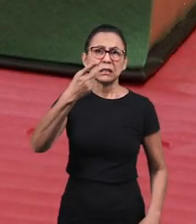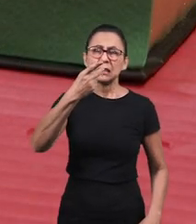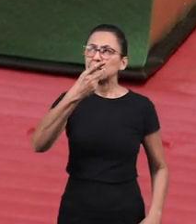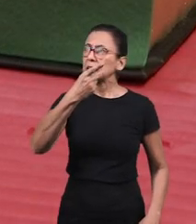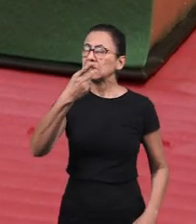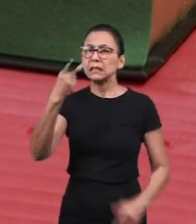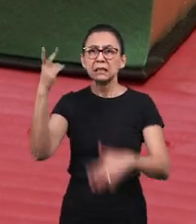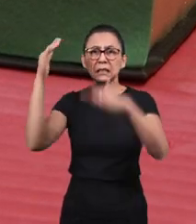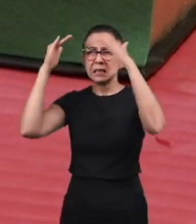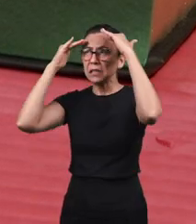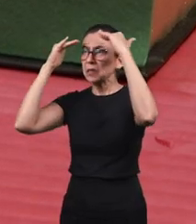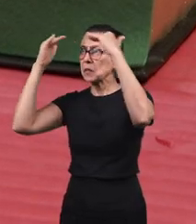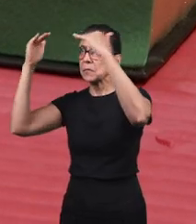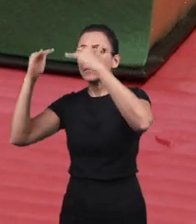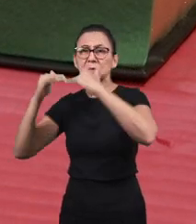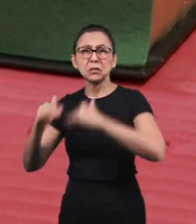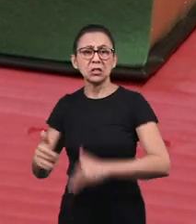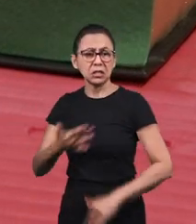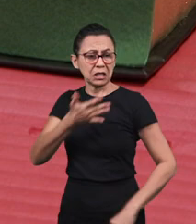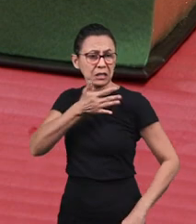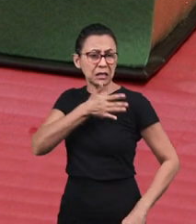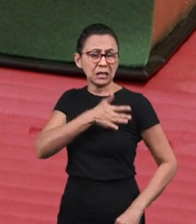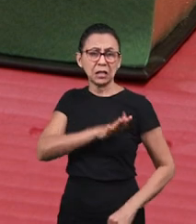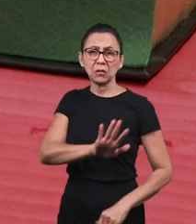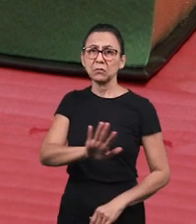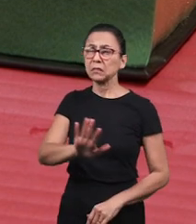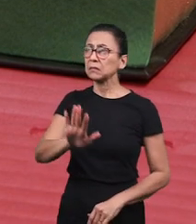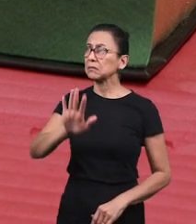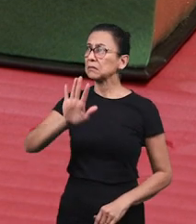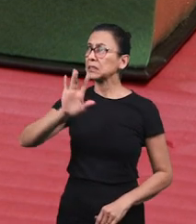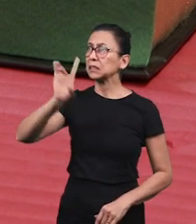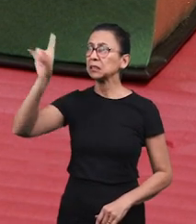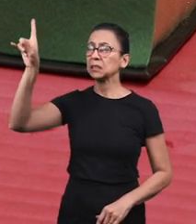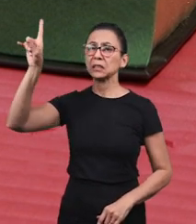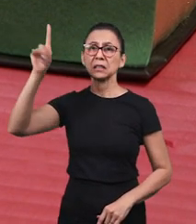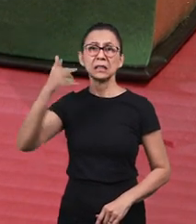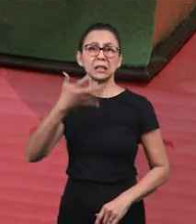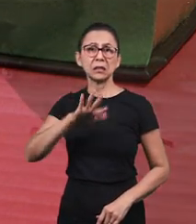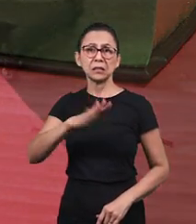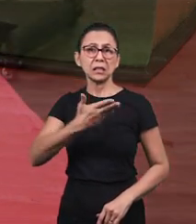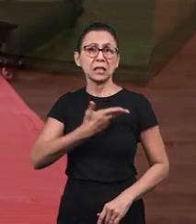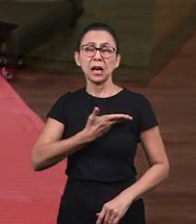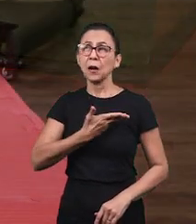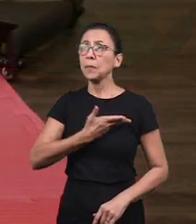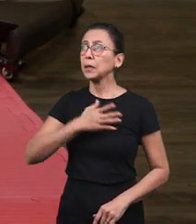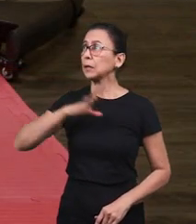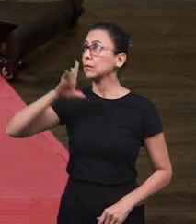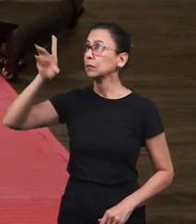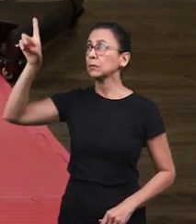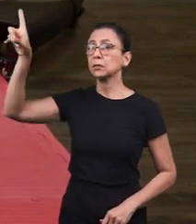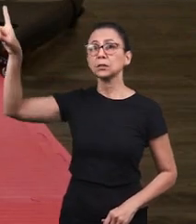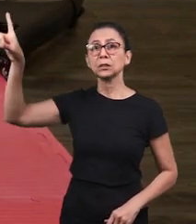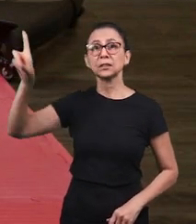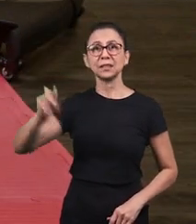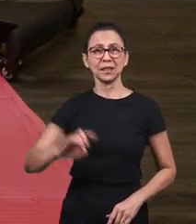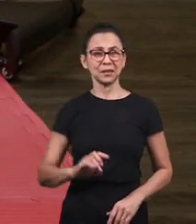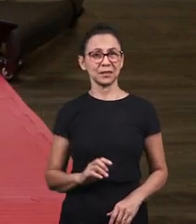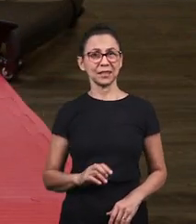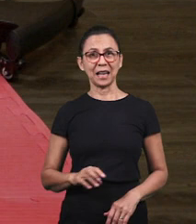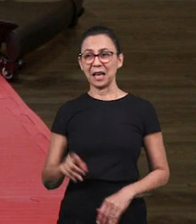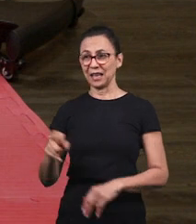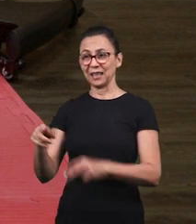a Deus, que não queriam ser amigos de Deus. Mas Noé foi diferente. Noé